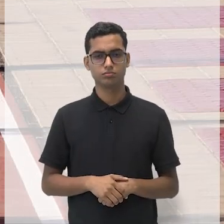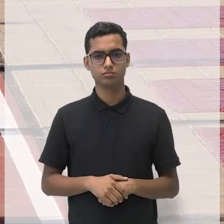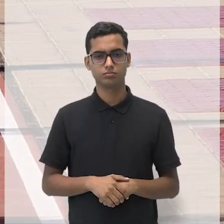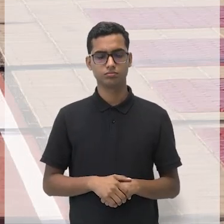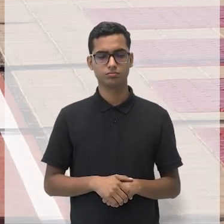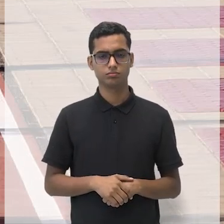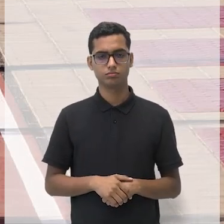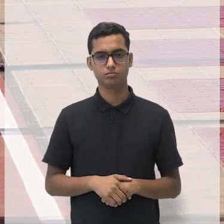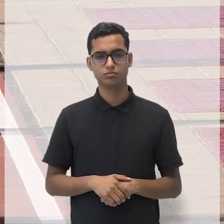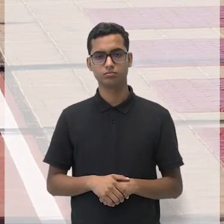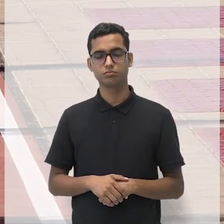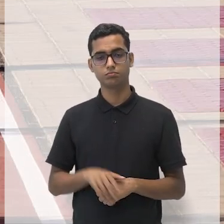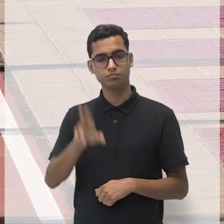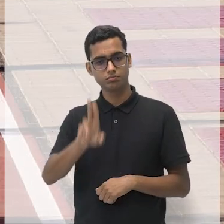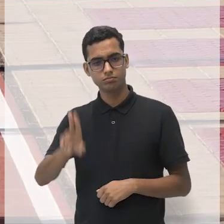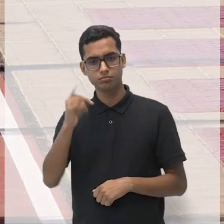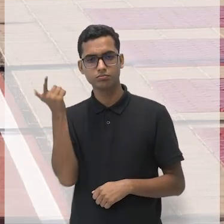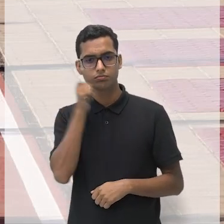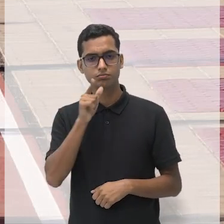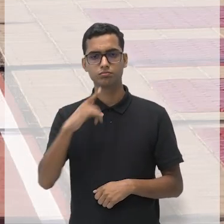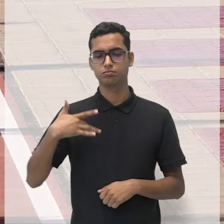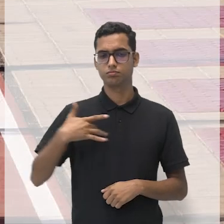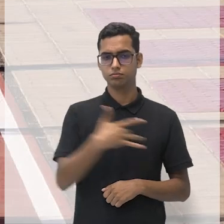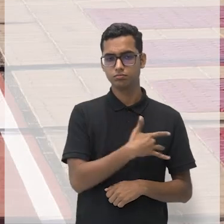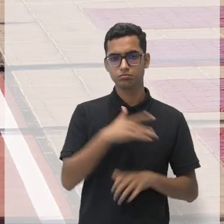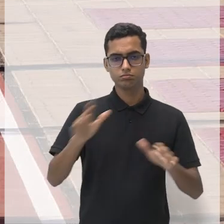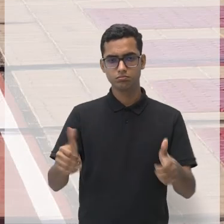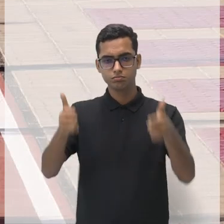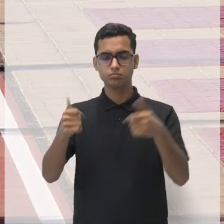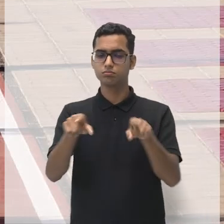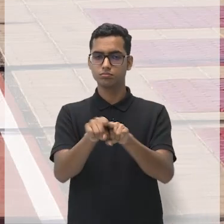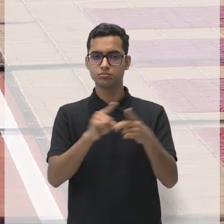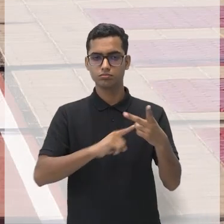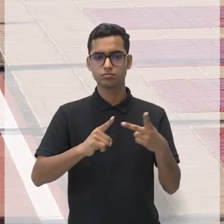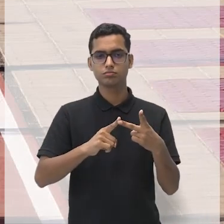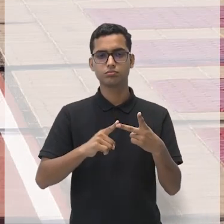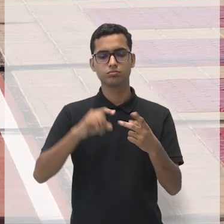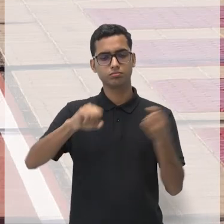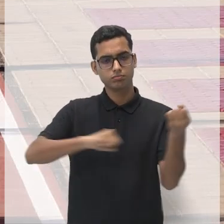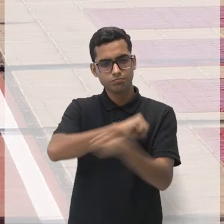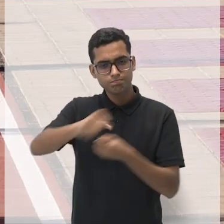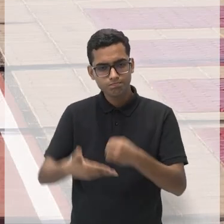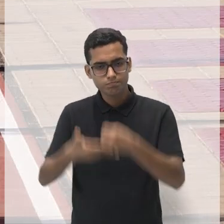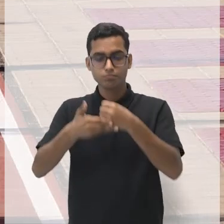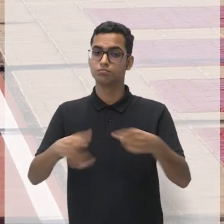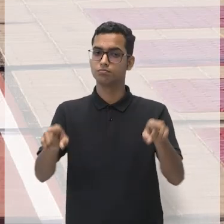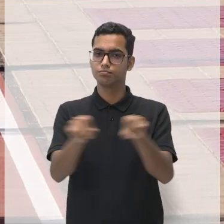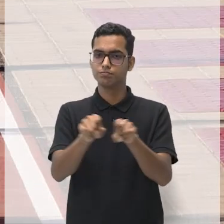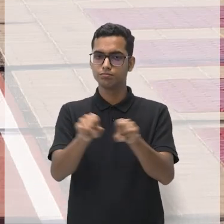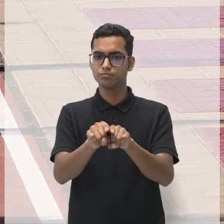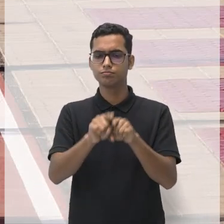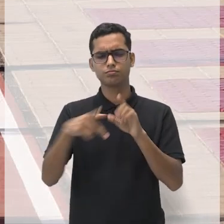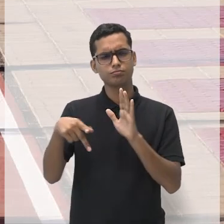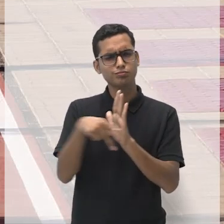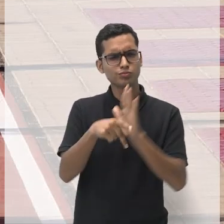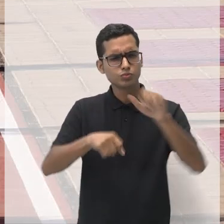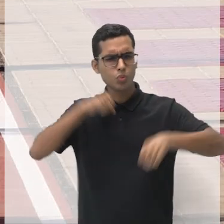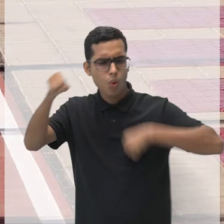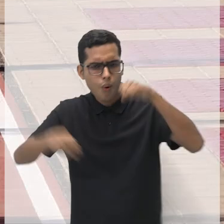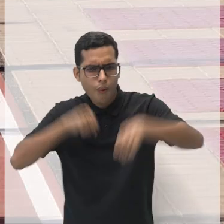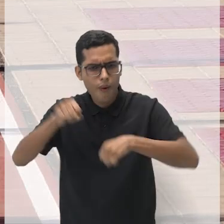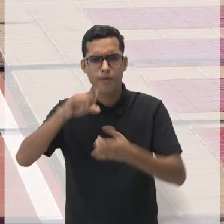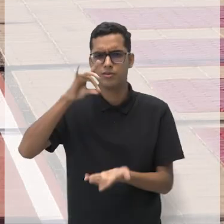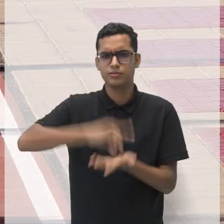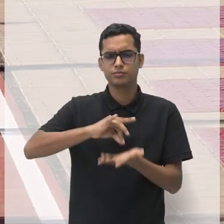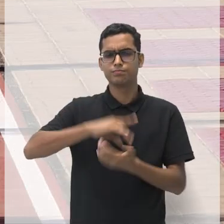uma ferramenta essencial para a saúde, o esporte e a sustentabilidade. Então, a bike é